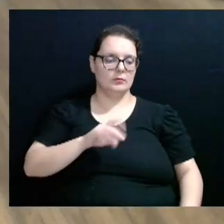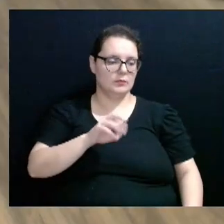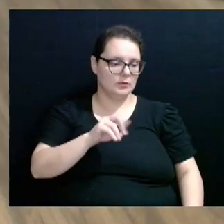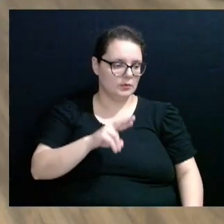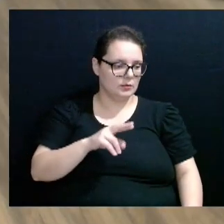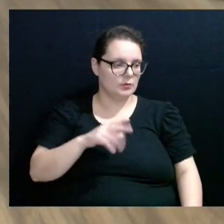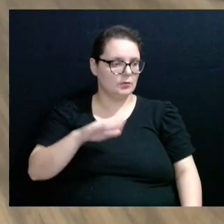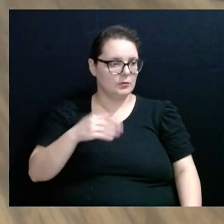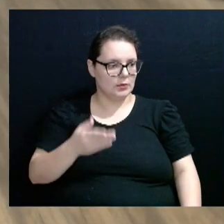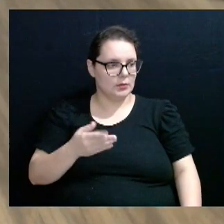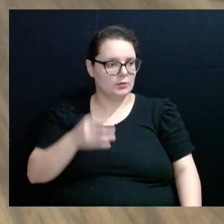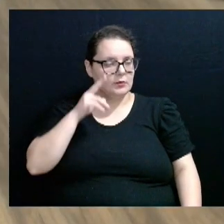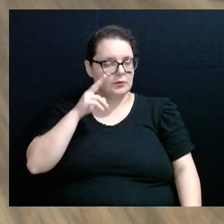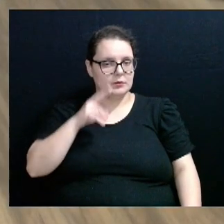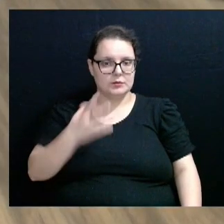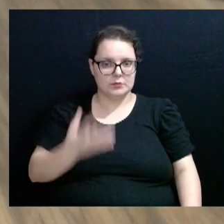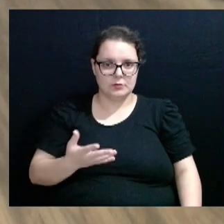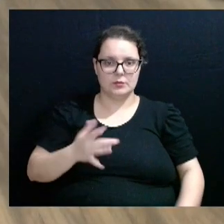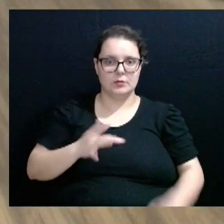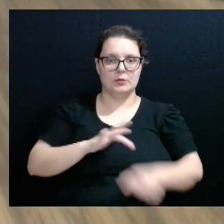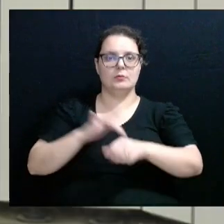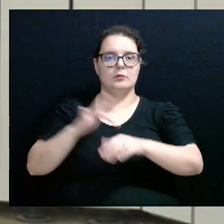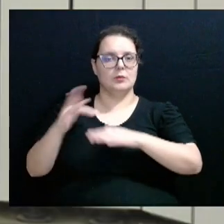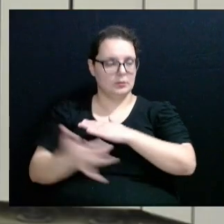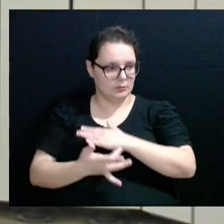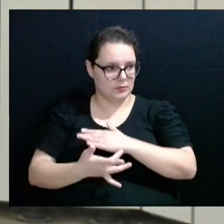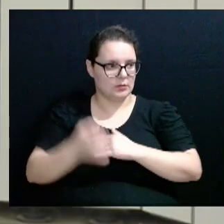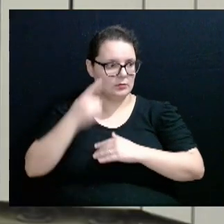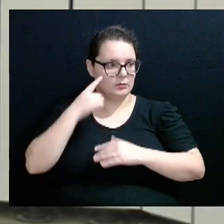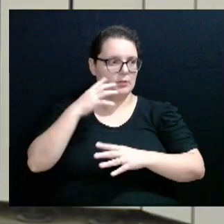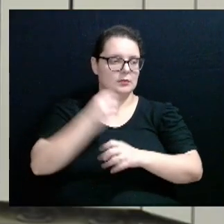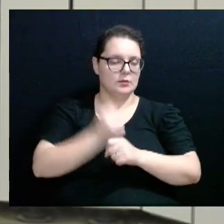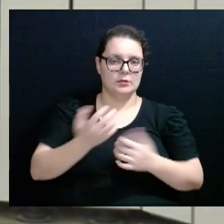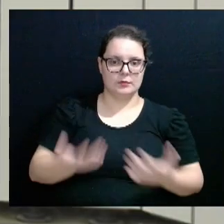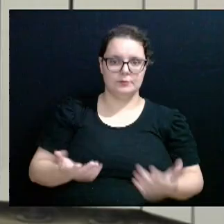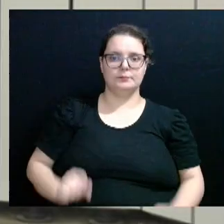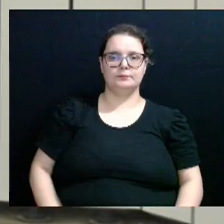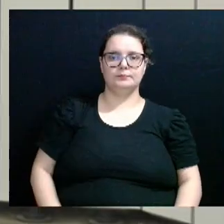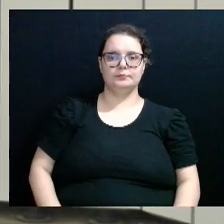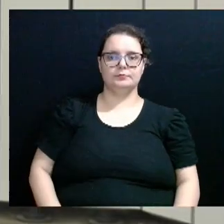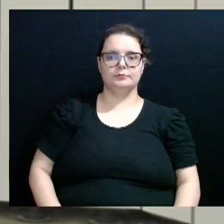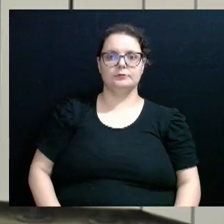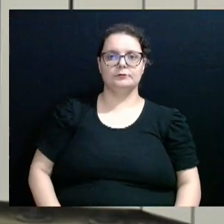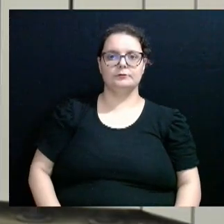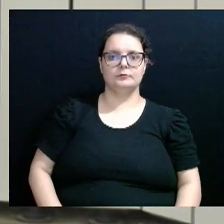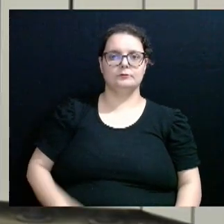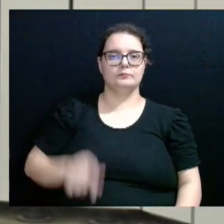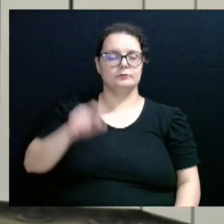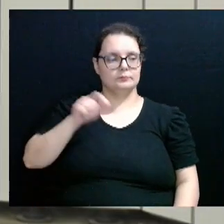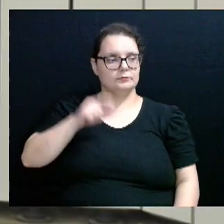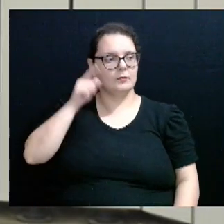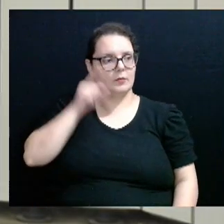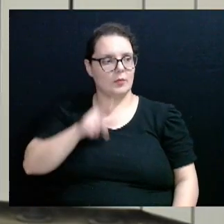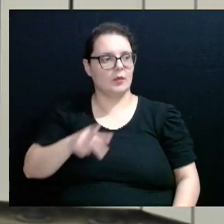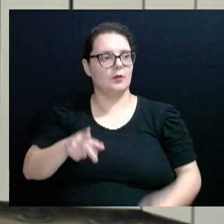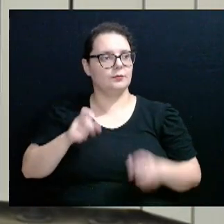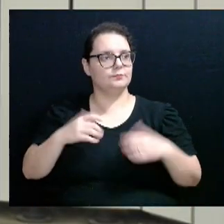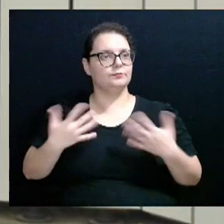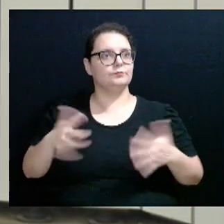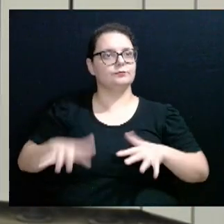olha para a imprensa de um modo geral, você consegue identificar qual área do